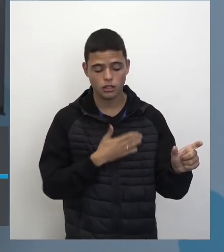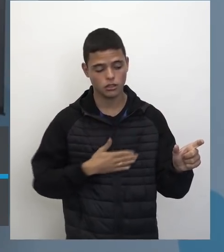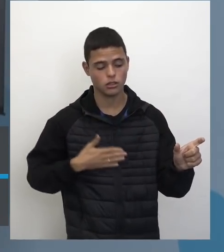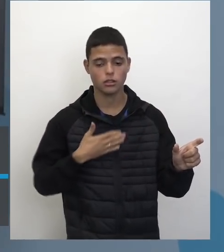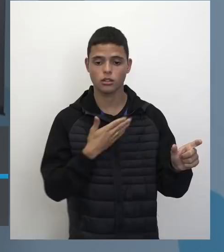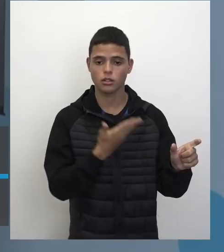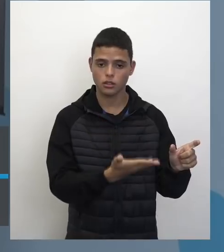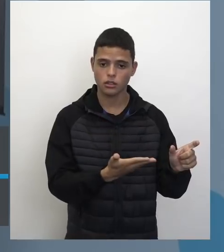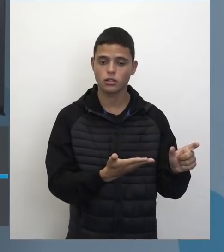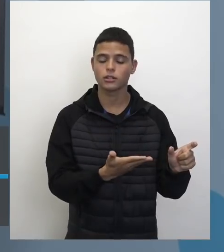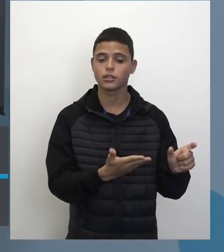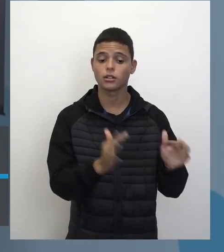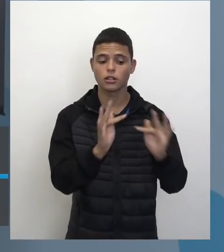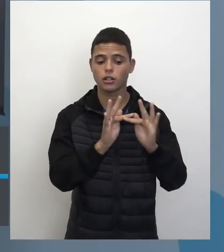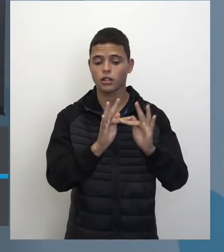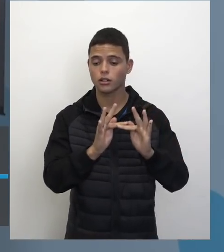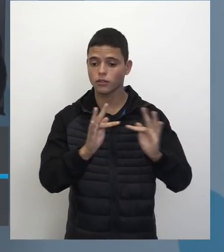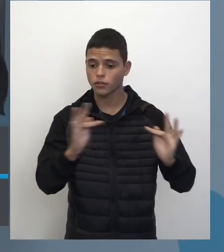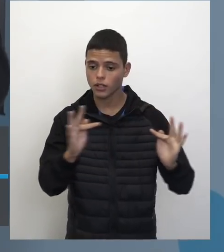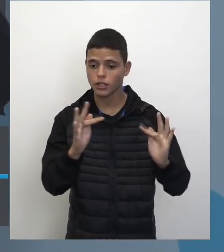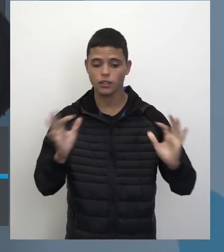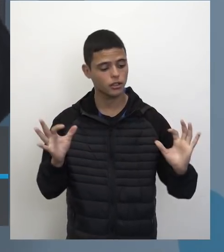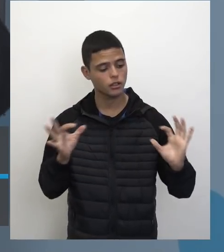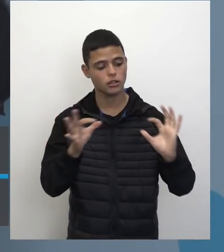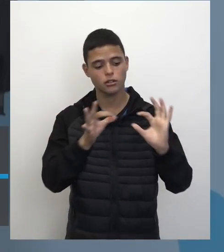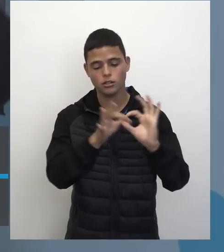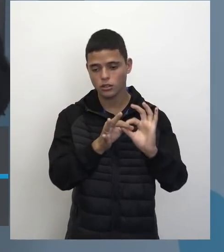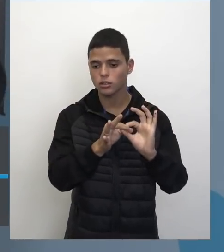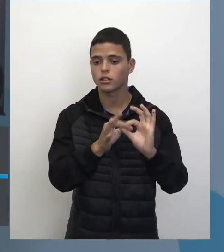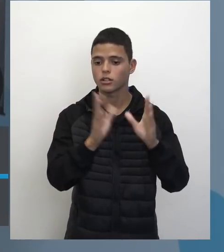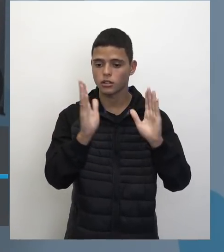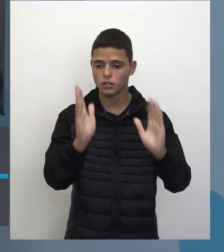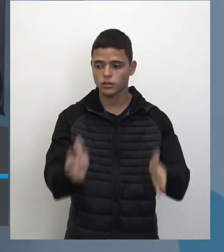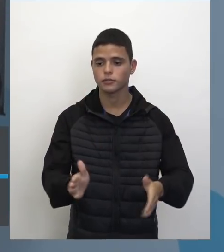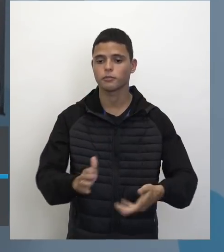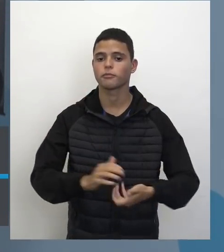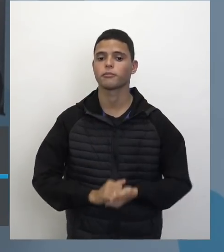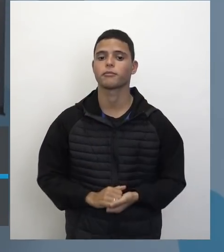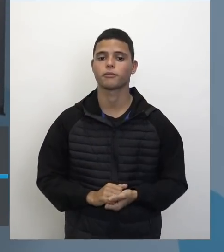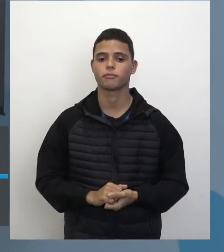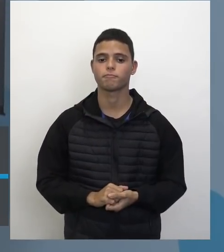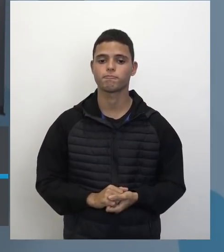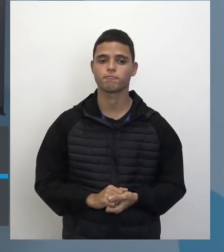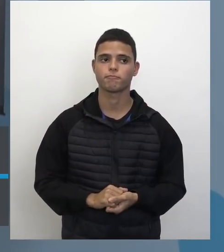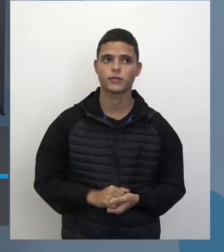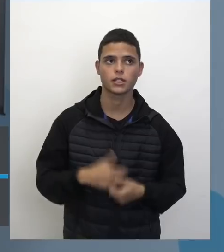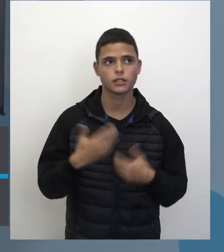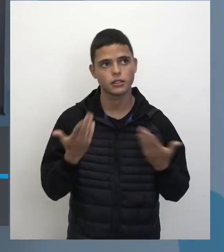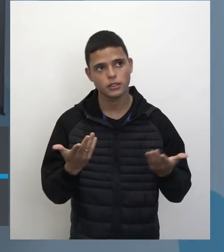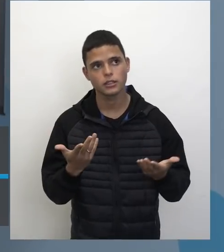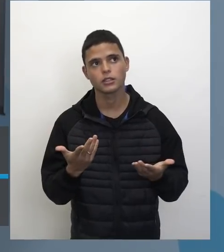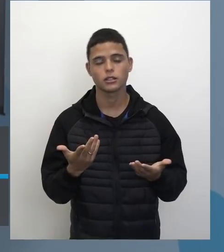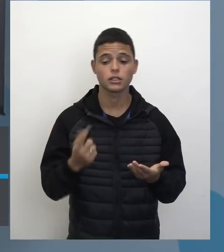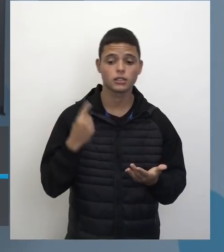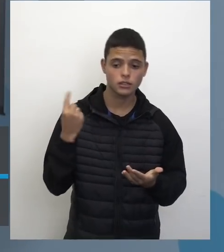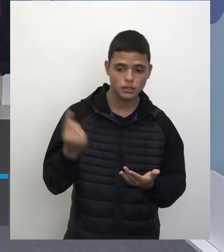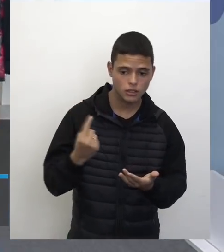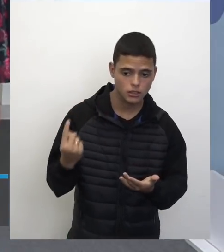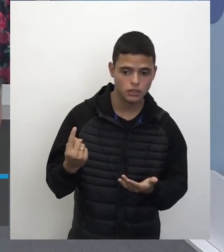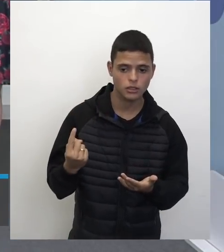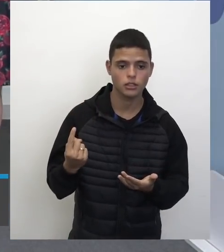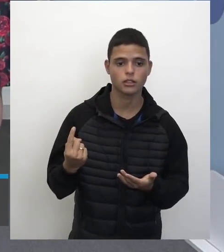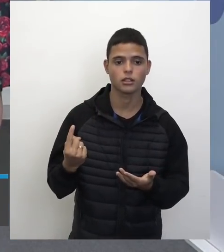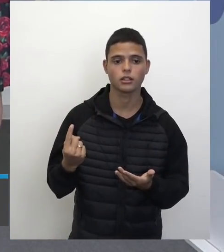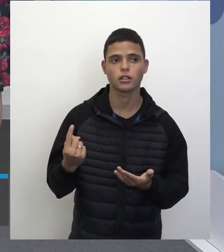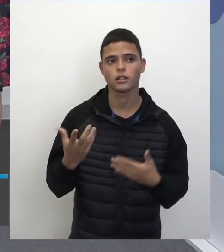são frases que fazem sentido juntas, né? São proposições que são dependentes, vamos colocar assim? Não